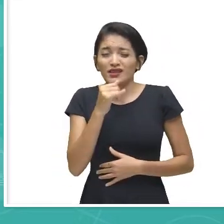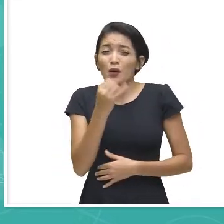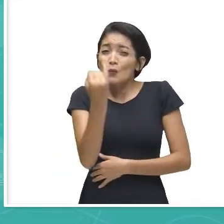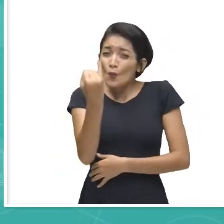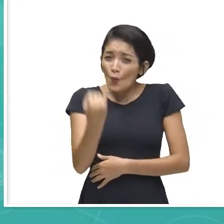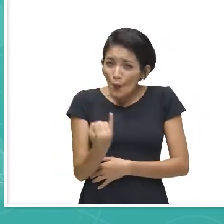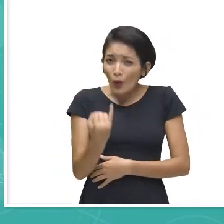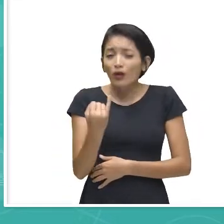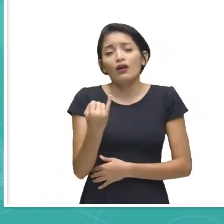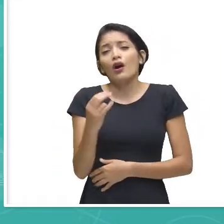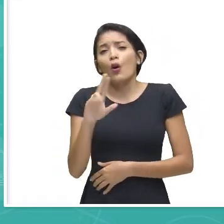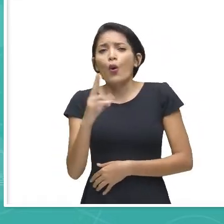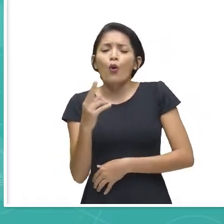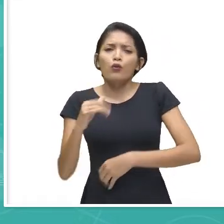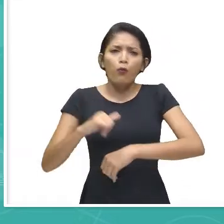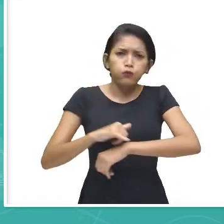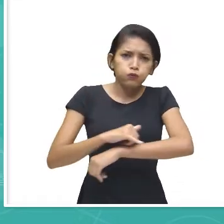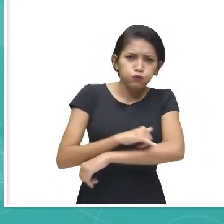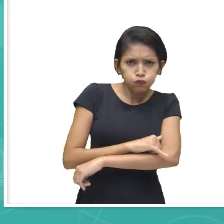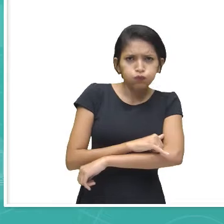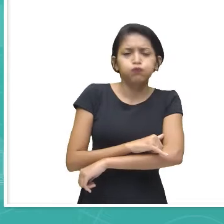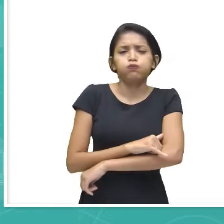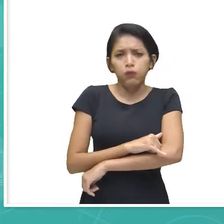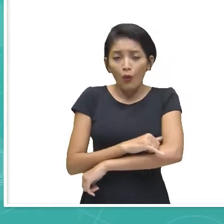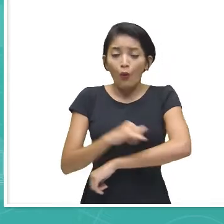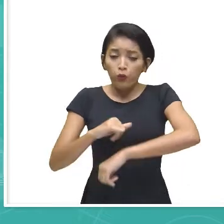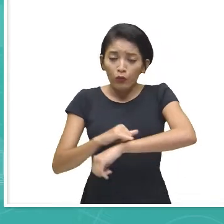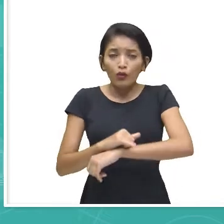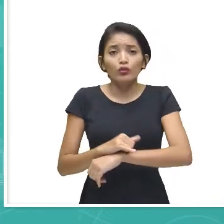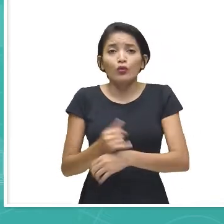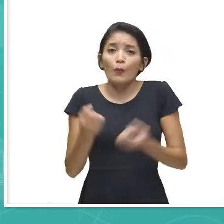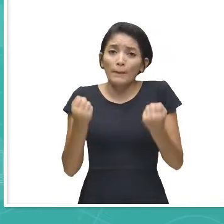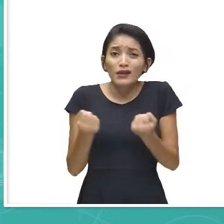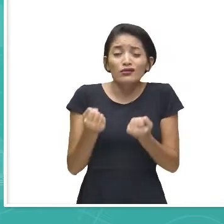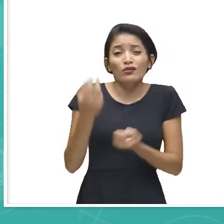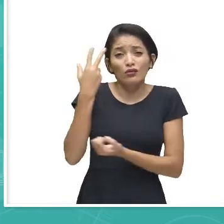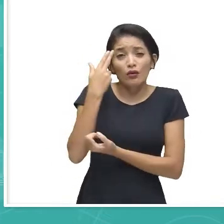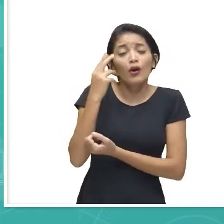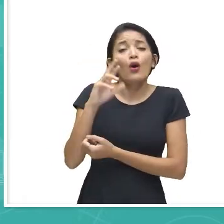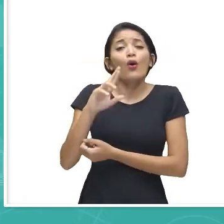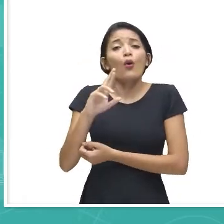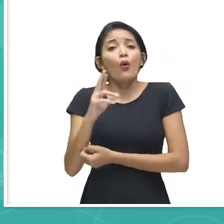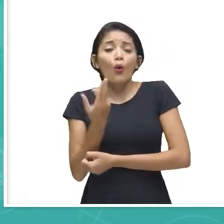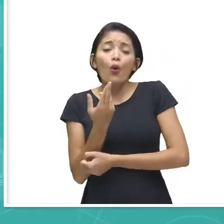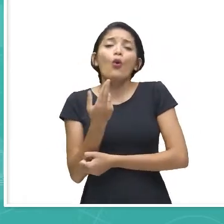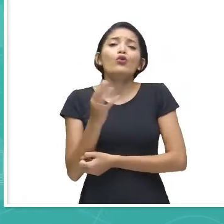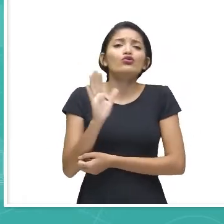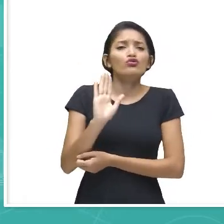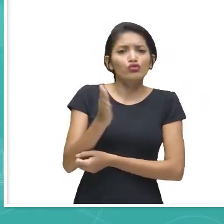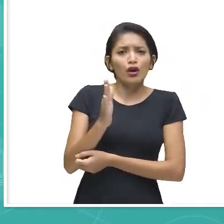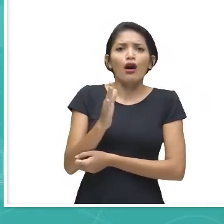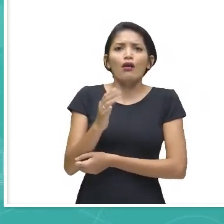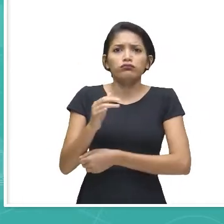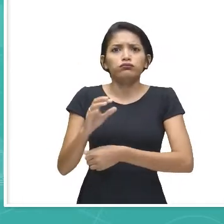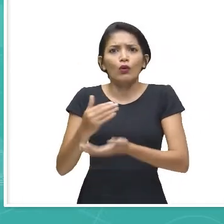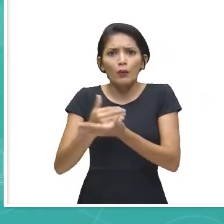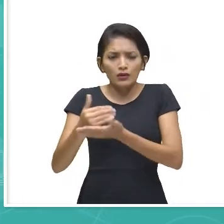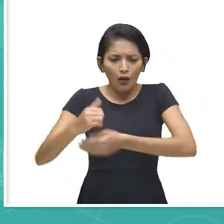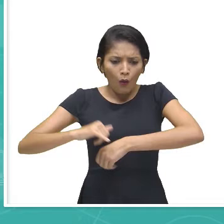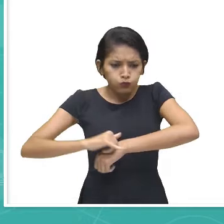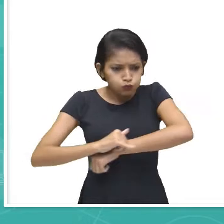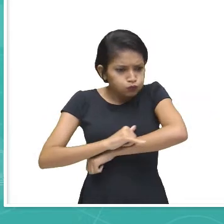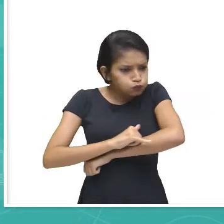magro, se a gente está sobrepeso, se a gente está no peso ideal ou se a gente está caminhando ali para a obesidade. Vocês